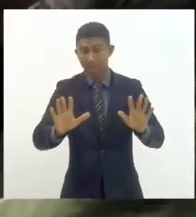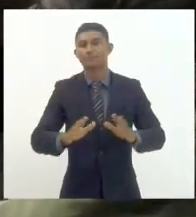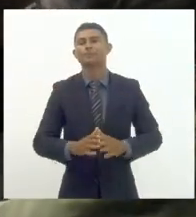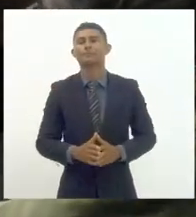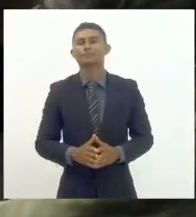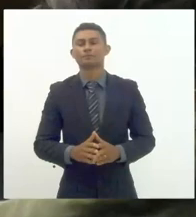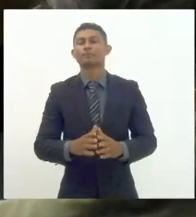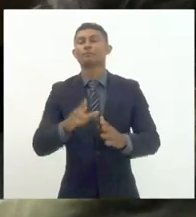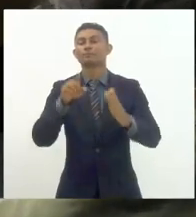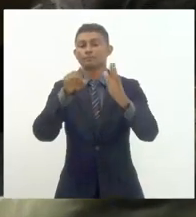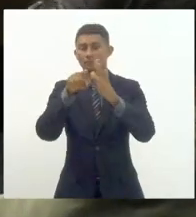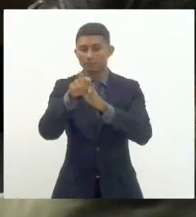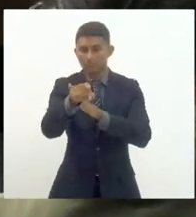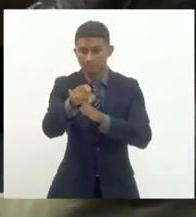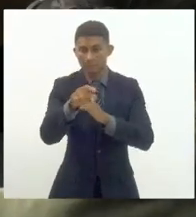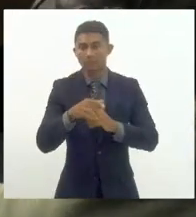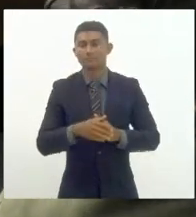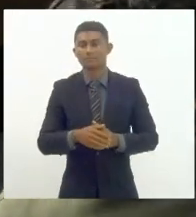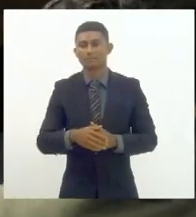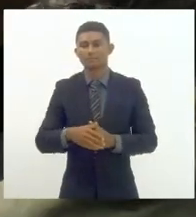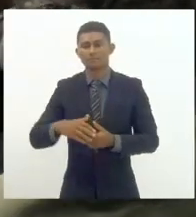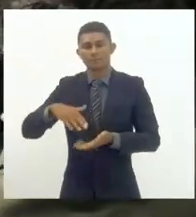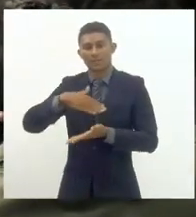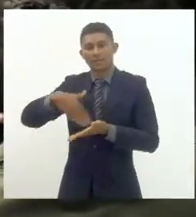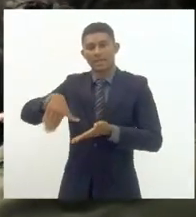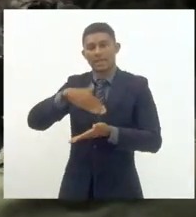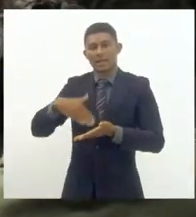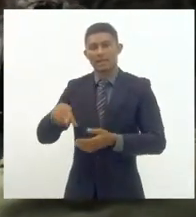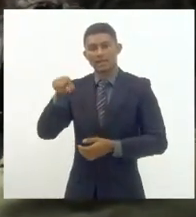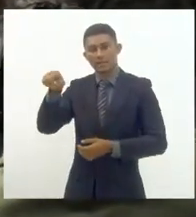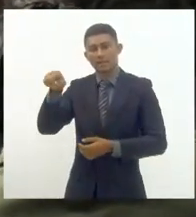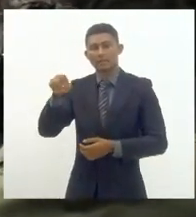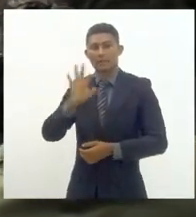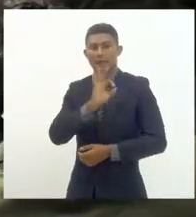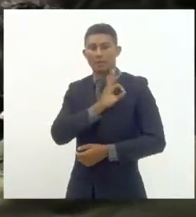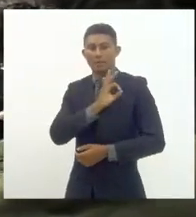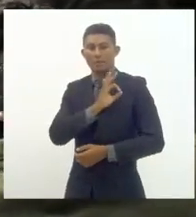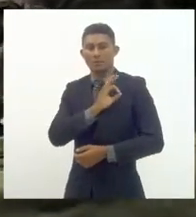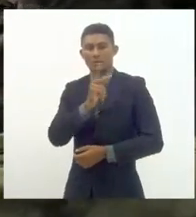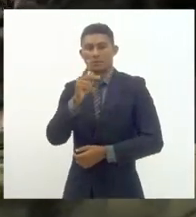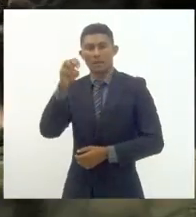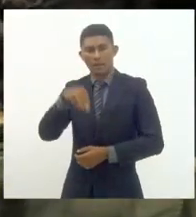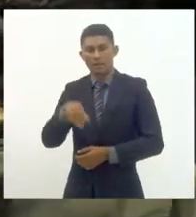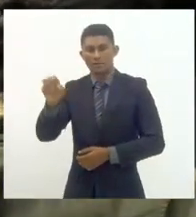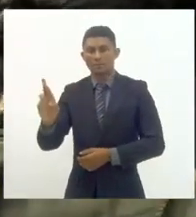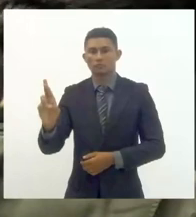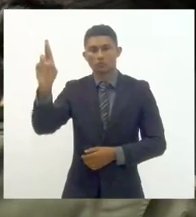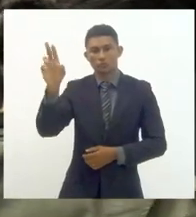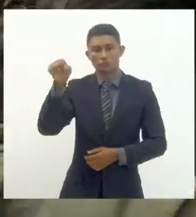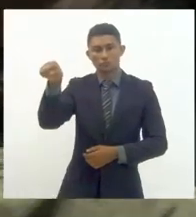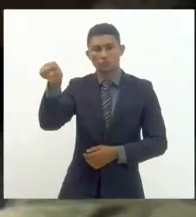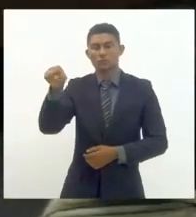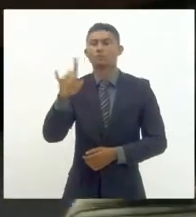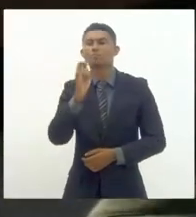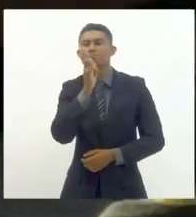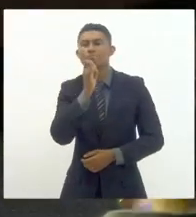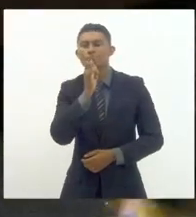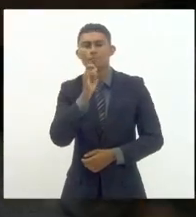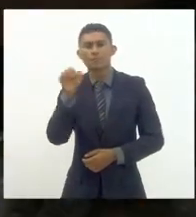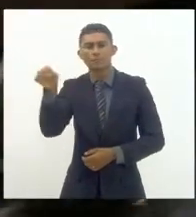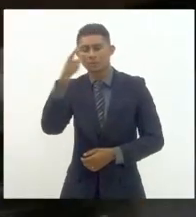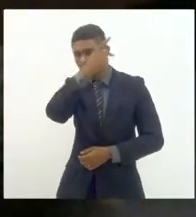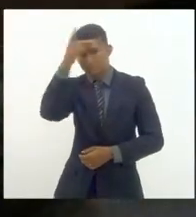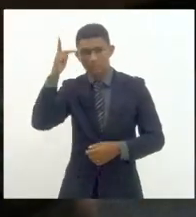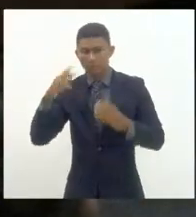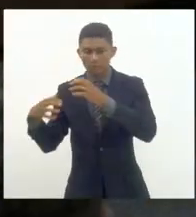eu pergunto, na secretaria, no comando geral da Polícia Militar, etc., pode assumir alguém que